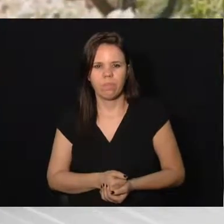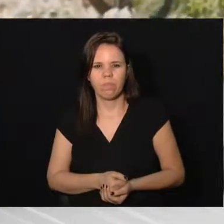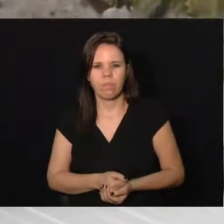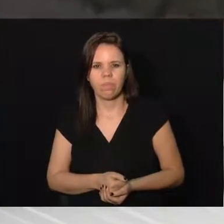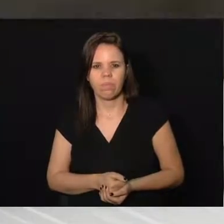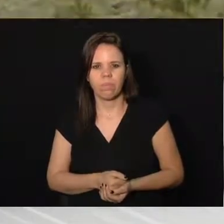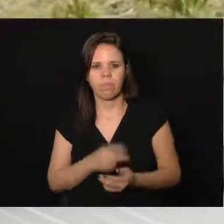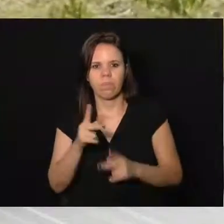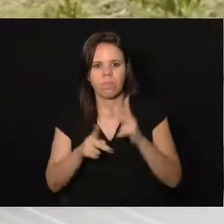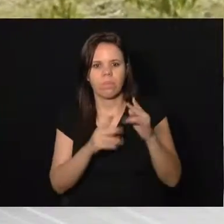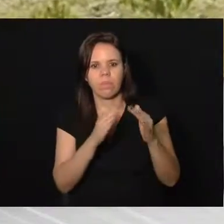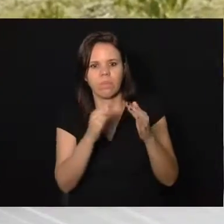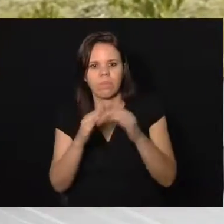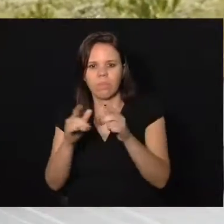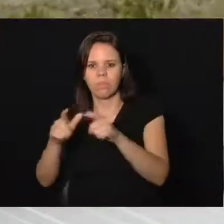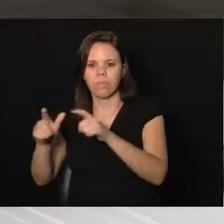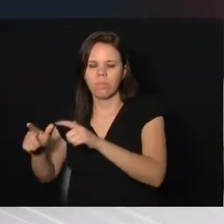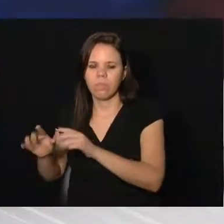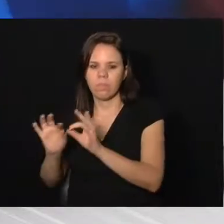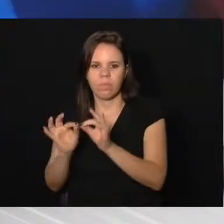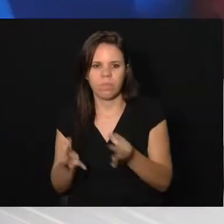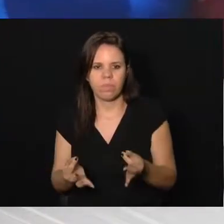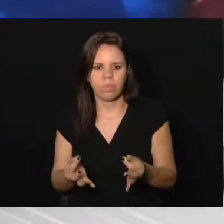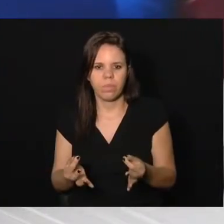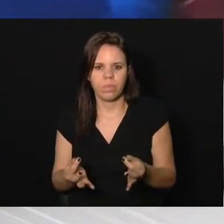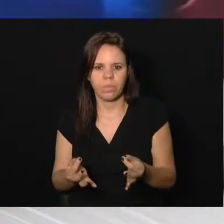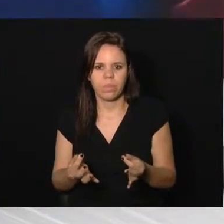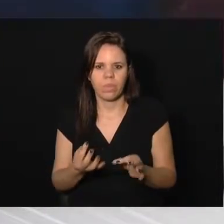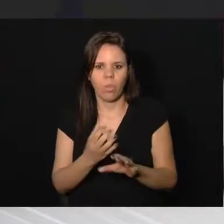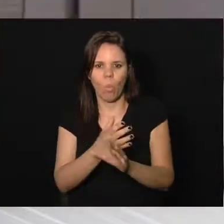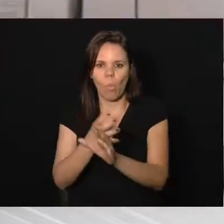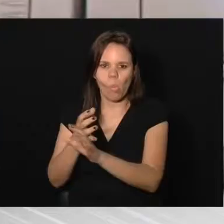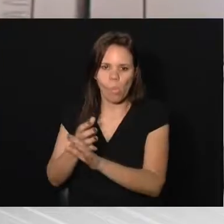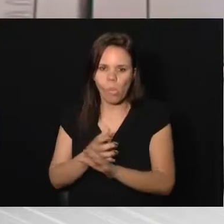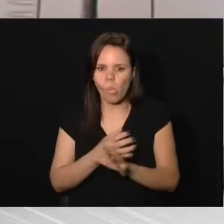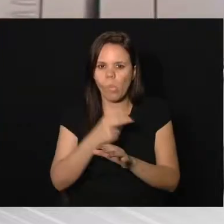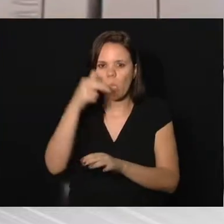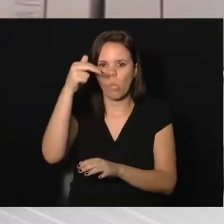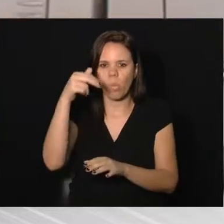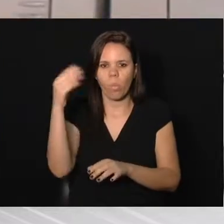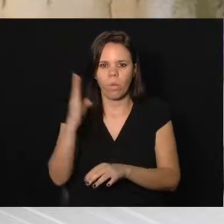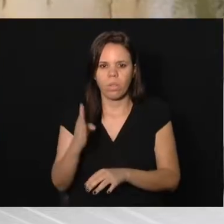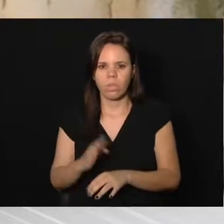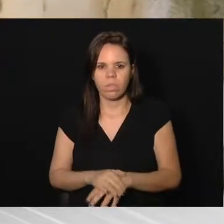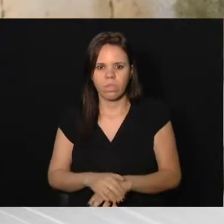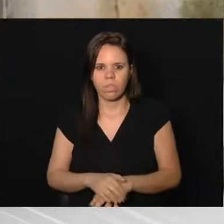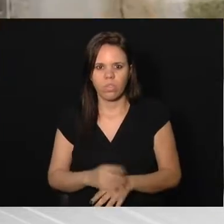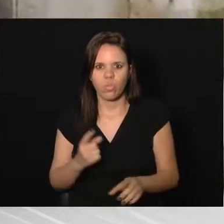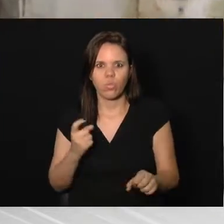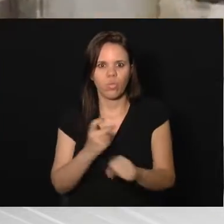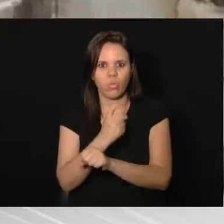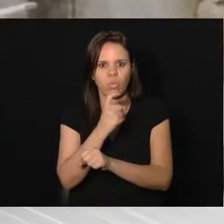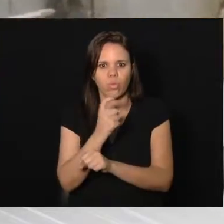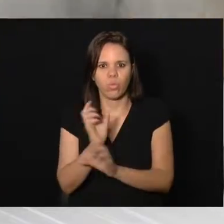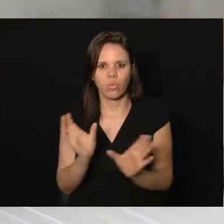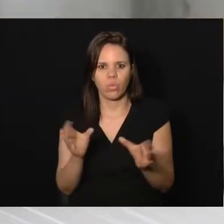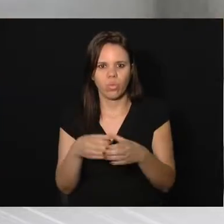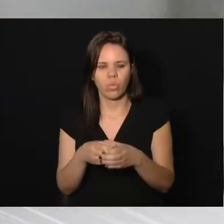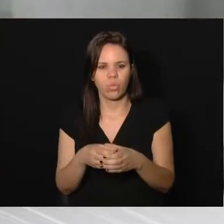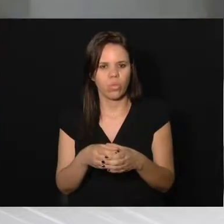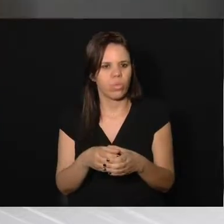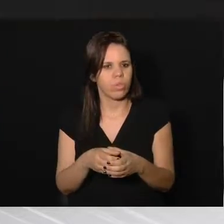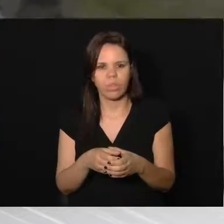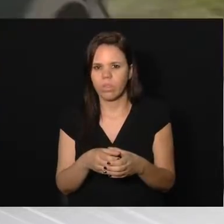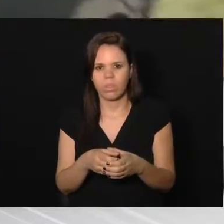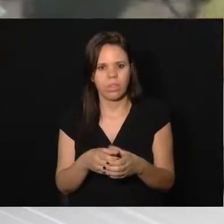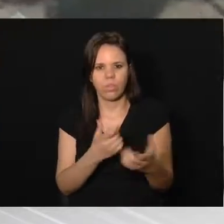Os moradores de um pequeno povoado localizado no sertão brasileiro, chamado Bacurau, descobrem que a comunidade não consta